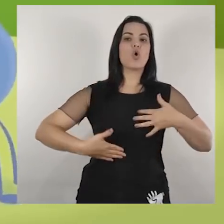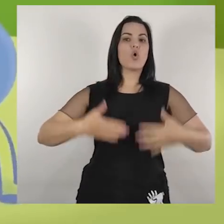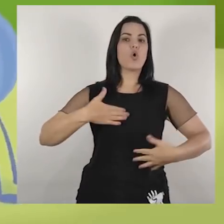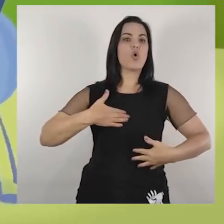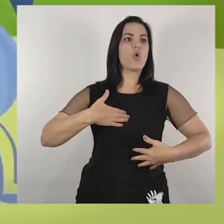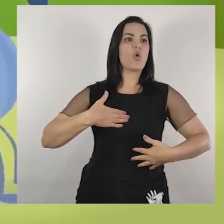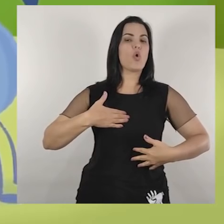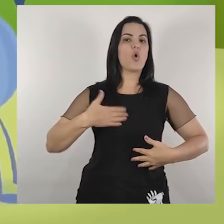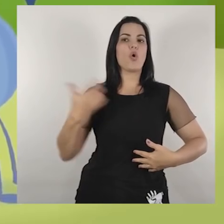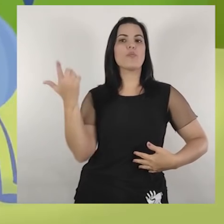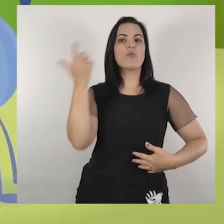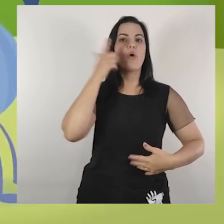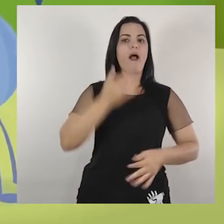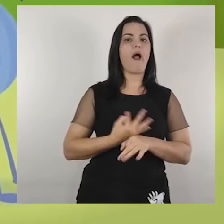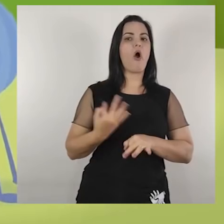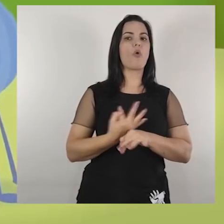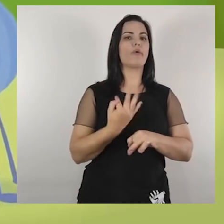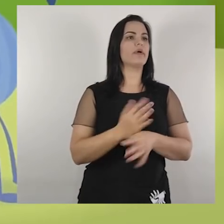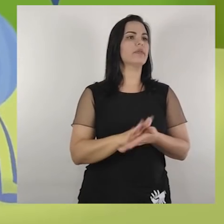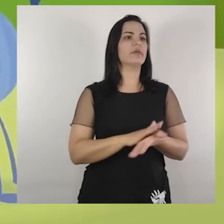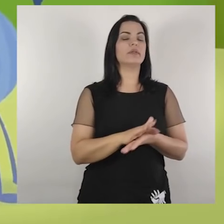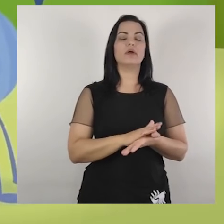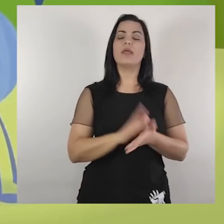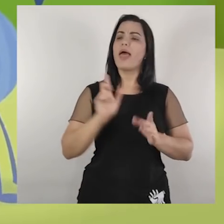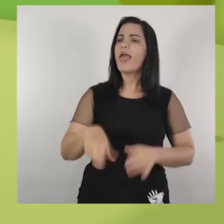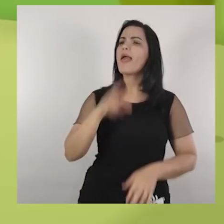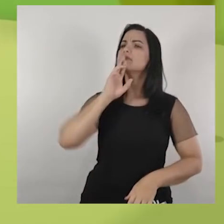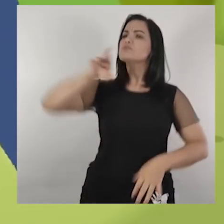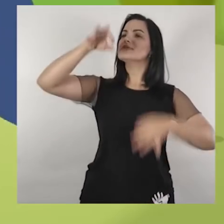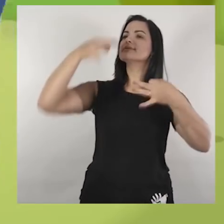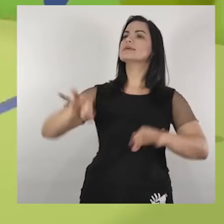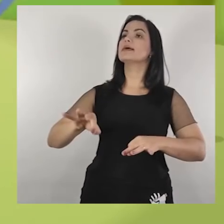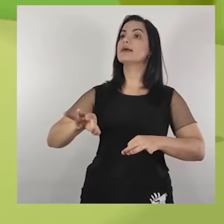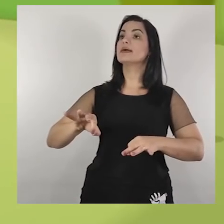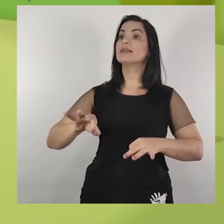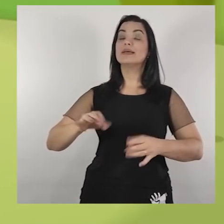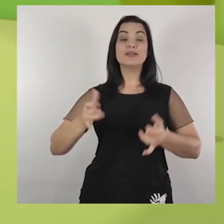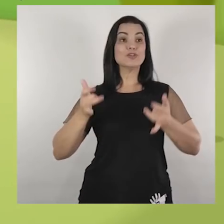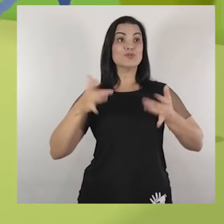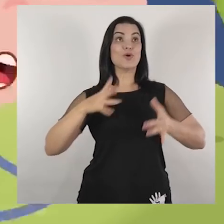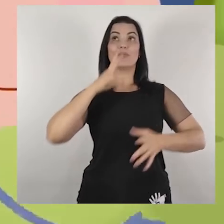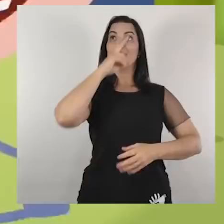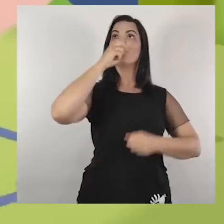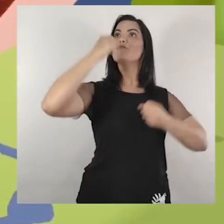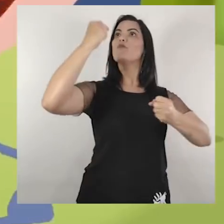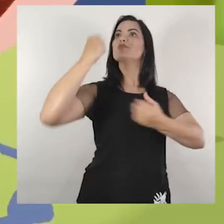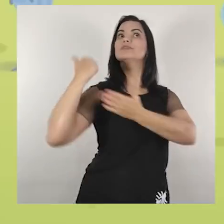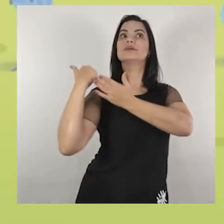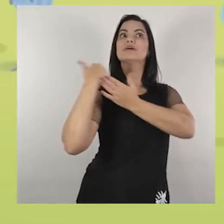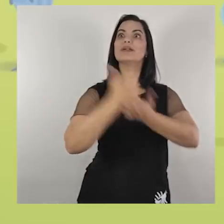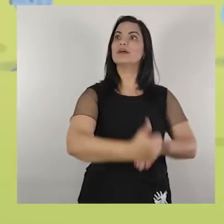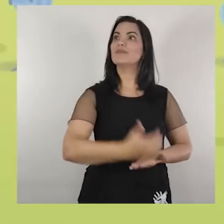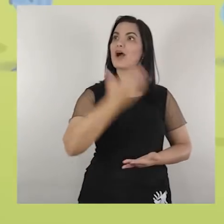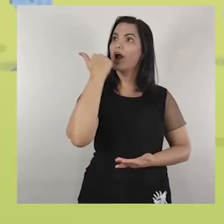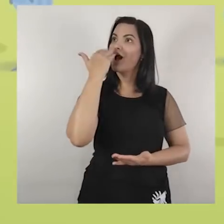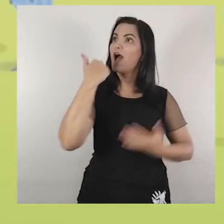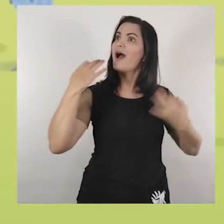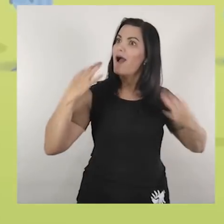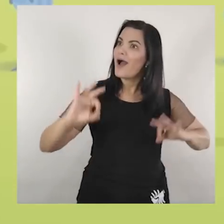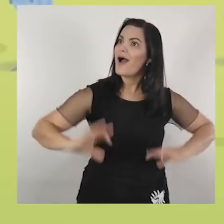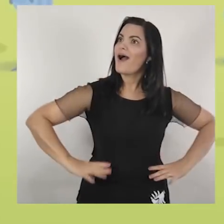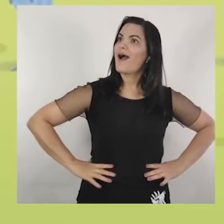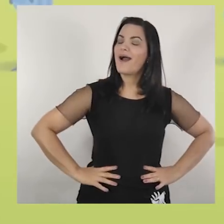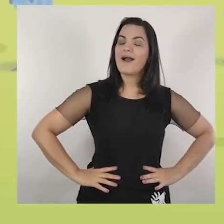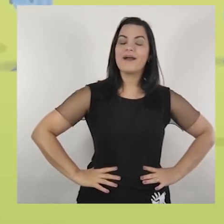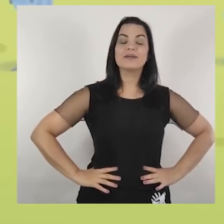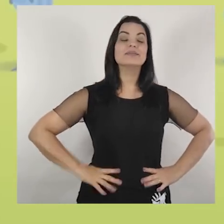fácil. É isso! Essa é a resposta. Sobra mais força para carregar comida. As formigas só são